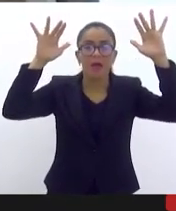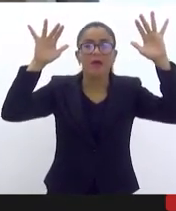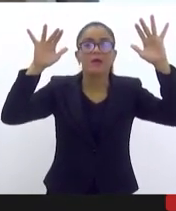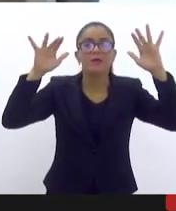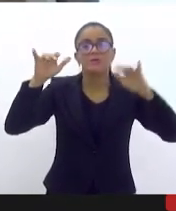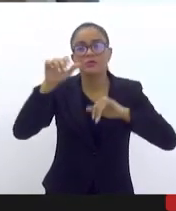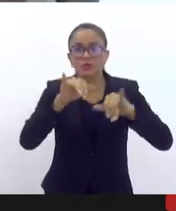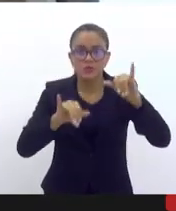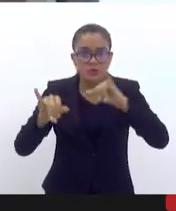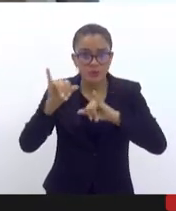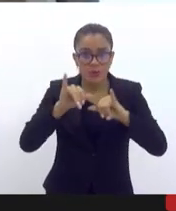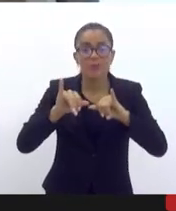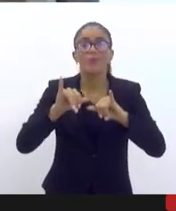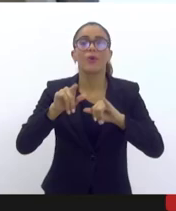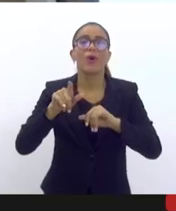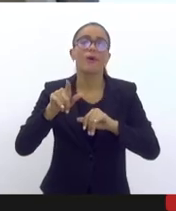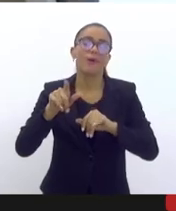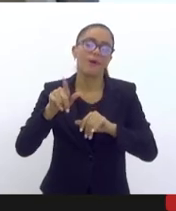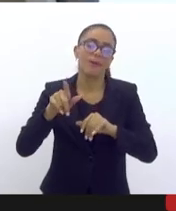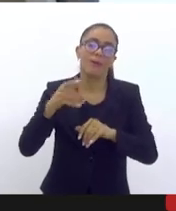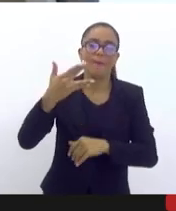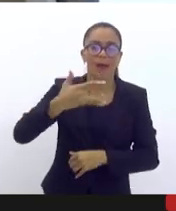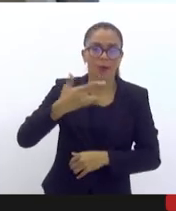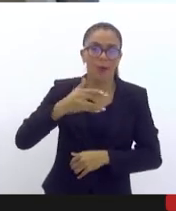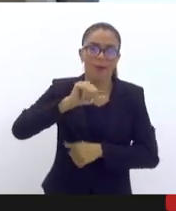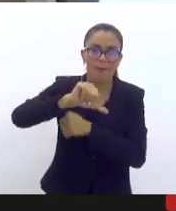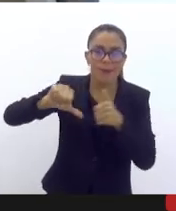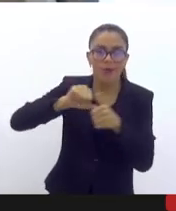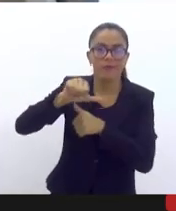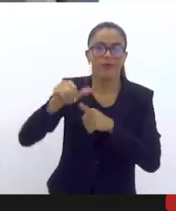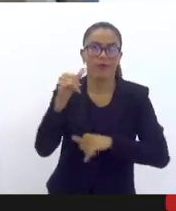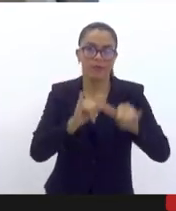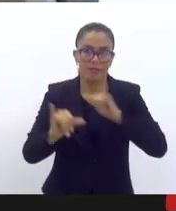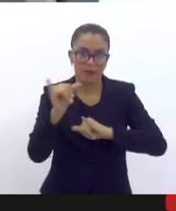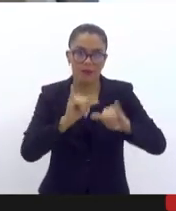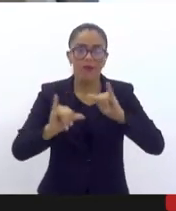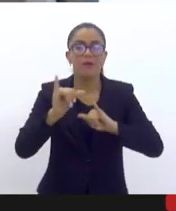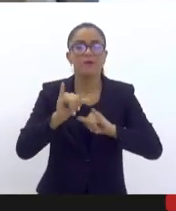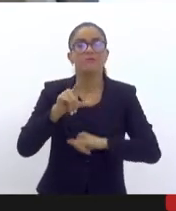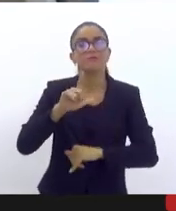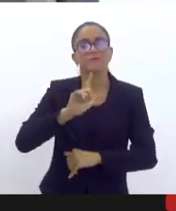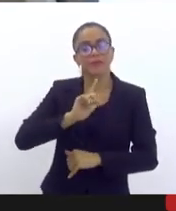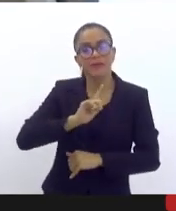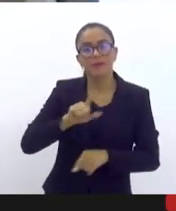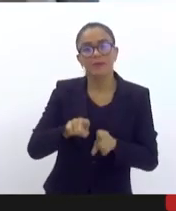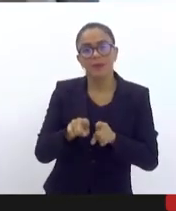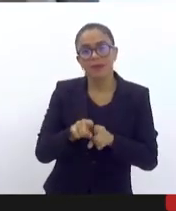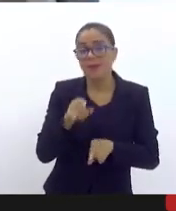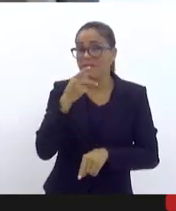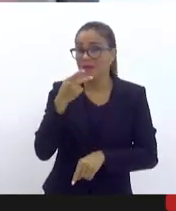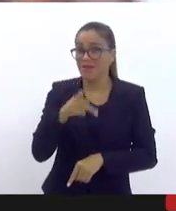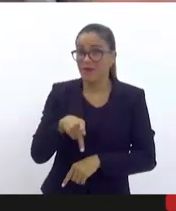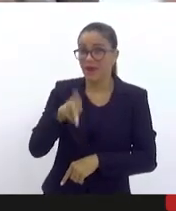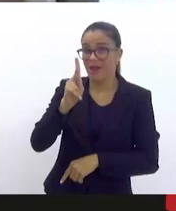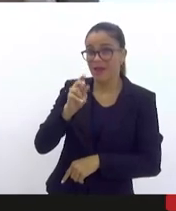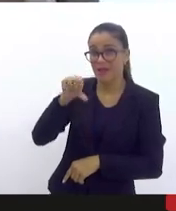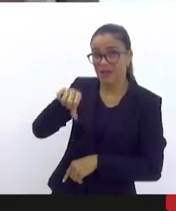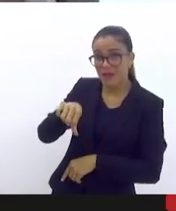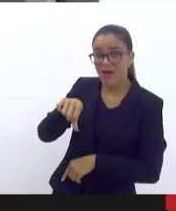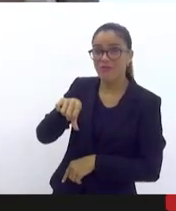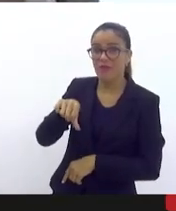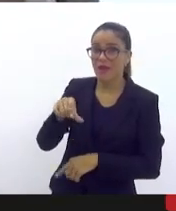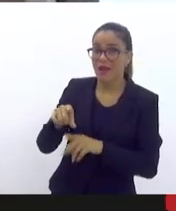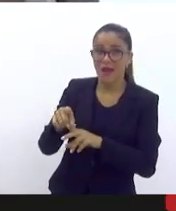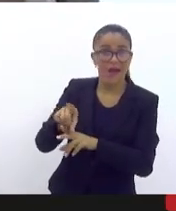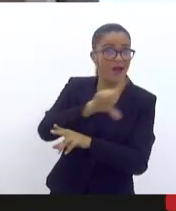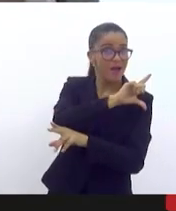com os canabinoides sintéticos vai acontecendo isso então funcionarem uma ideia a gente tá falando de K9 hoje era